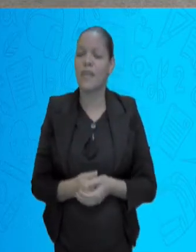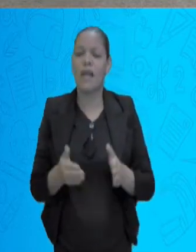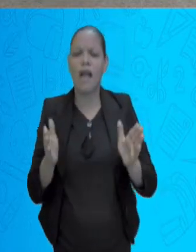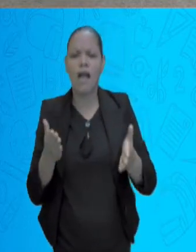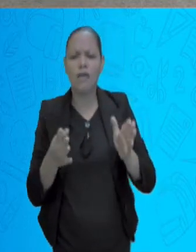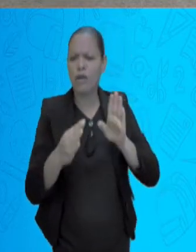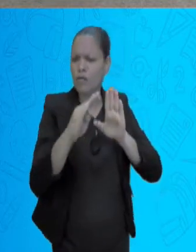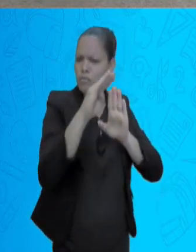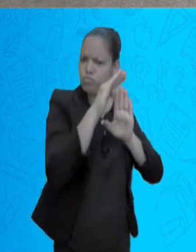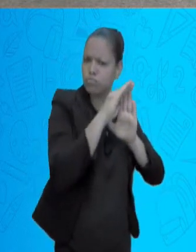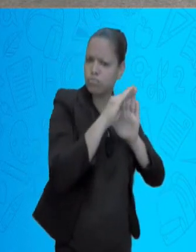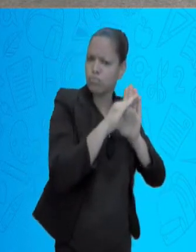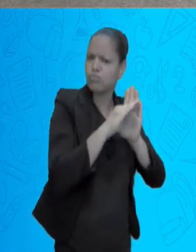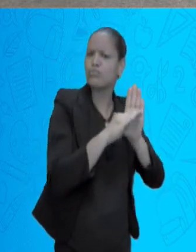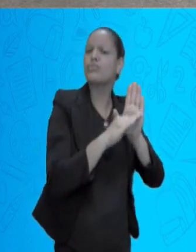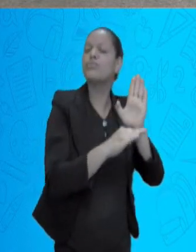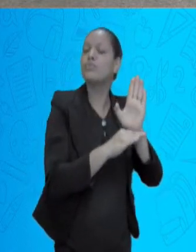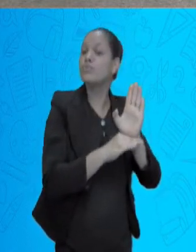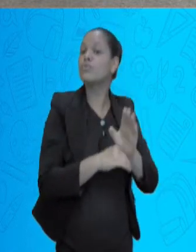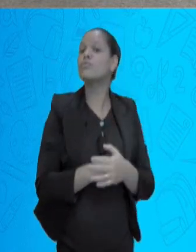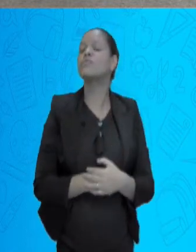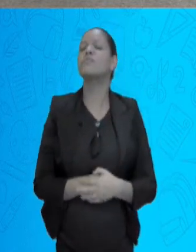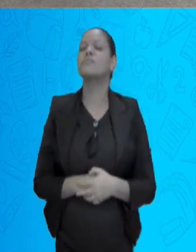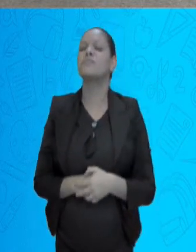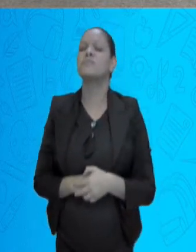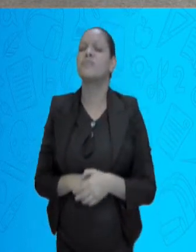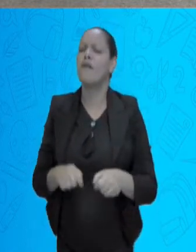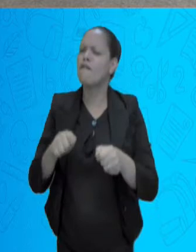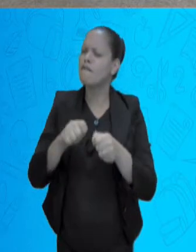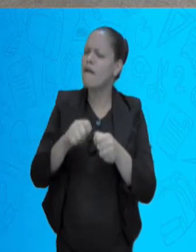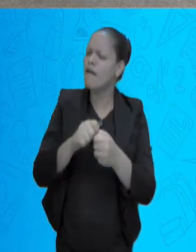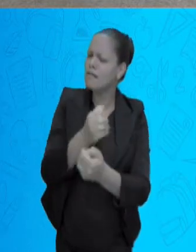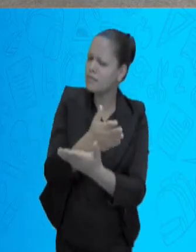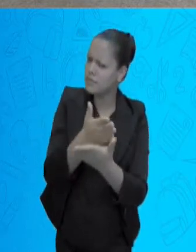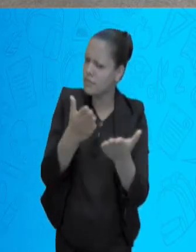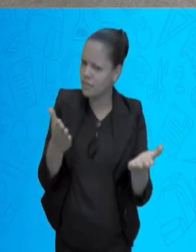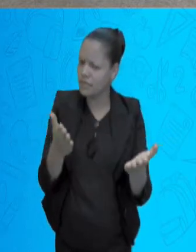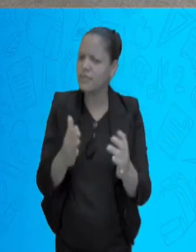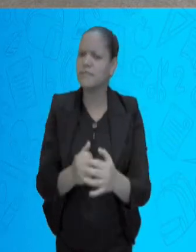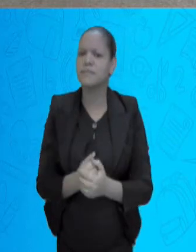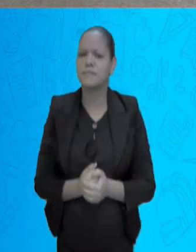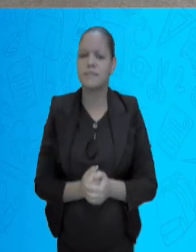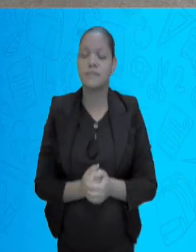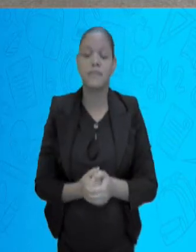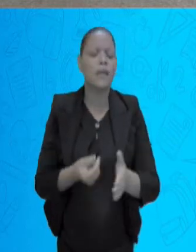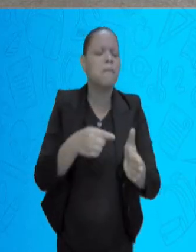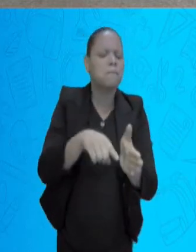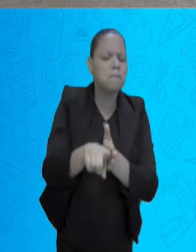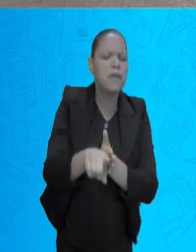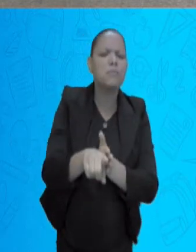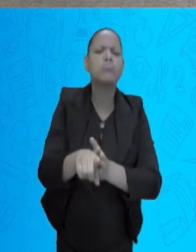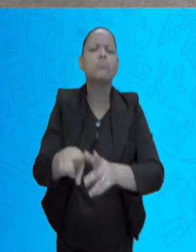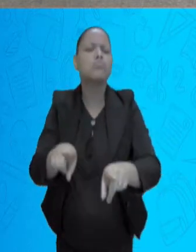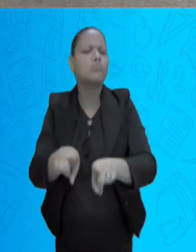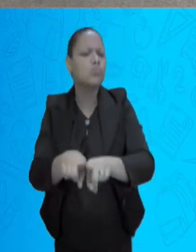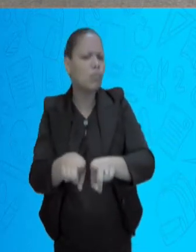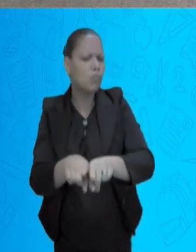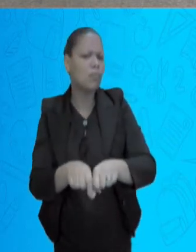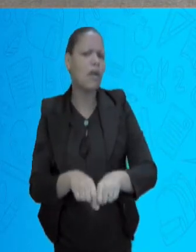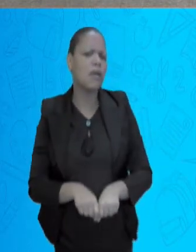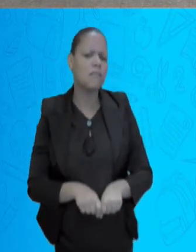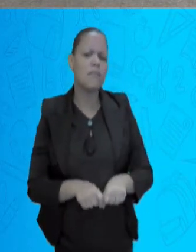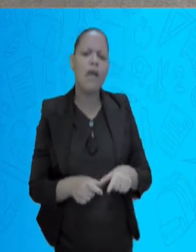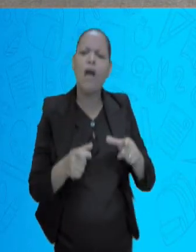enumerou, agora é a sua oportunidade de enumerar. Perguntou também onde ficava